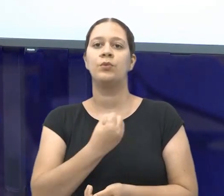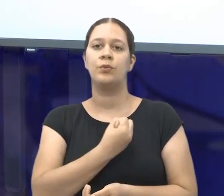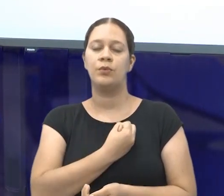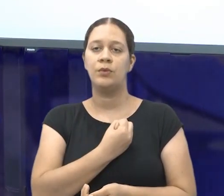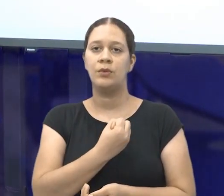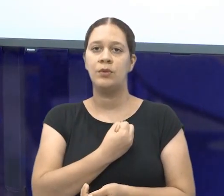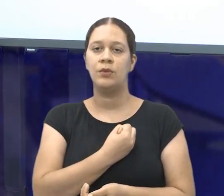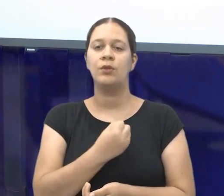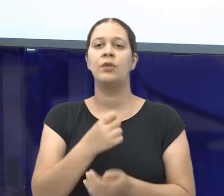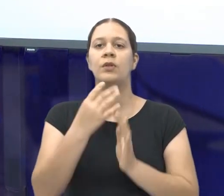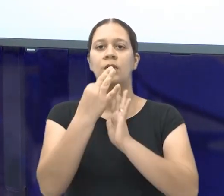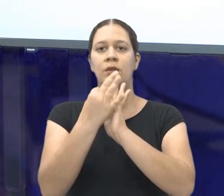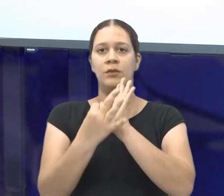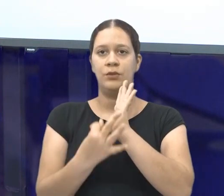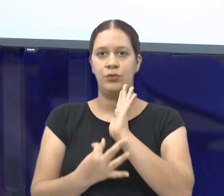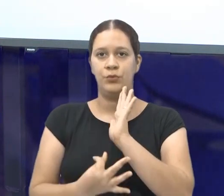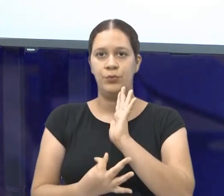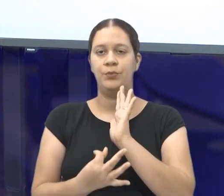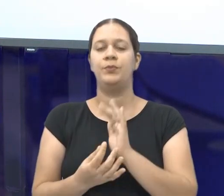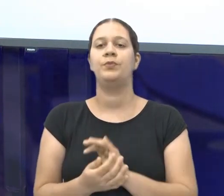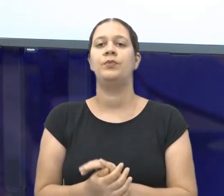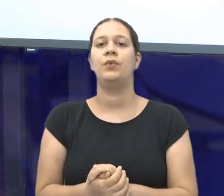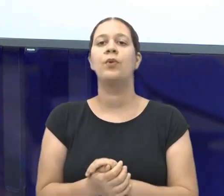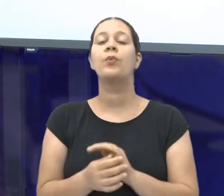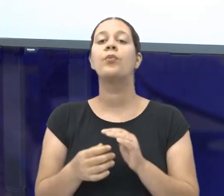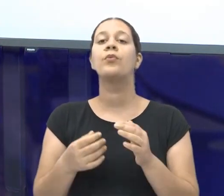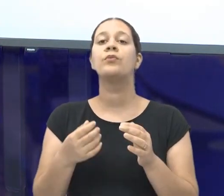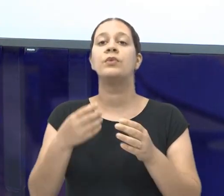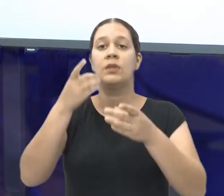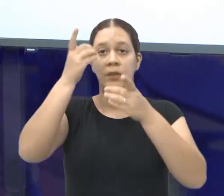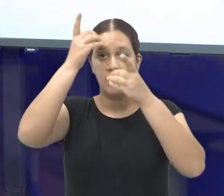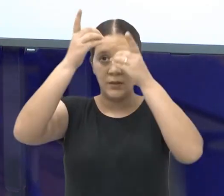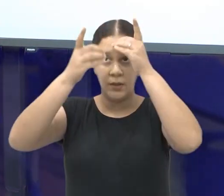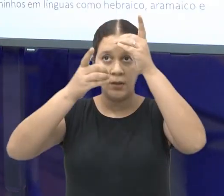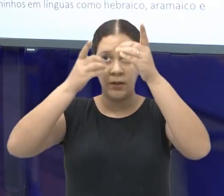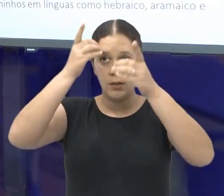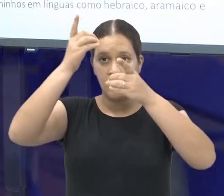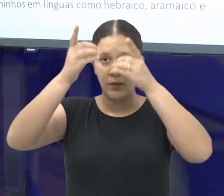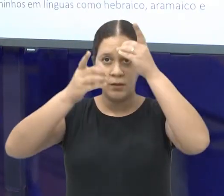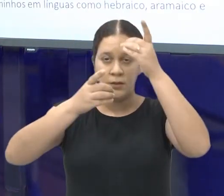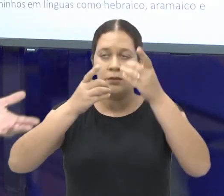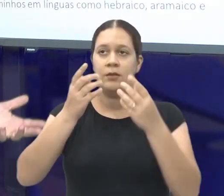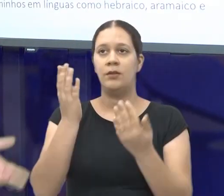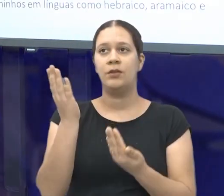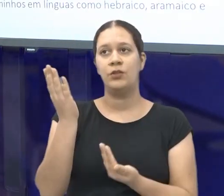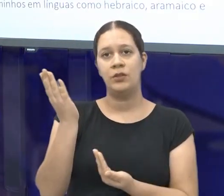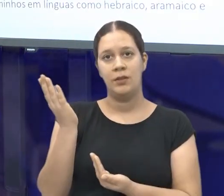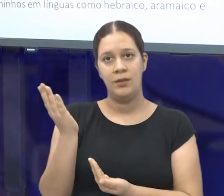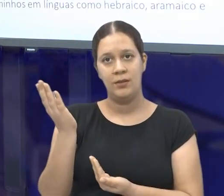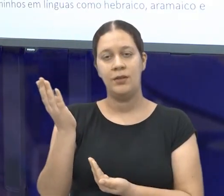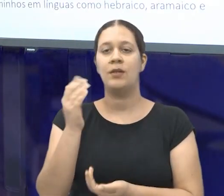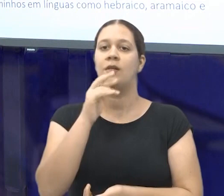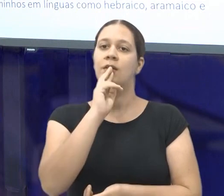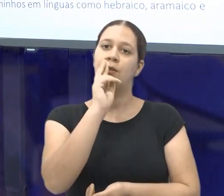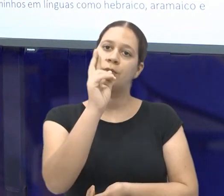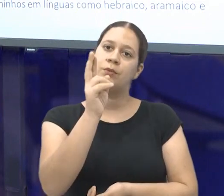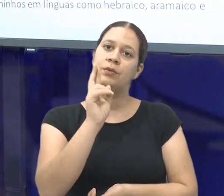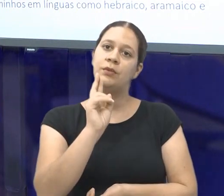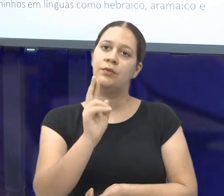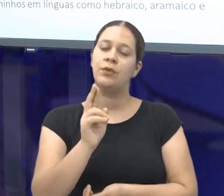romano um número para cada texto desse. E qual é a ideia? Você preencher, e aqui já está